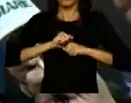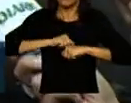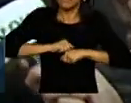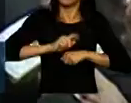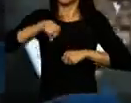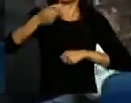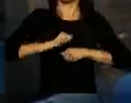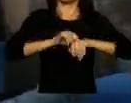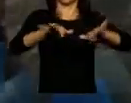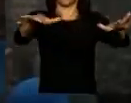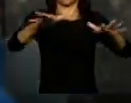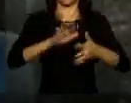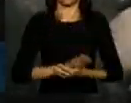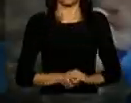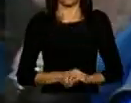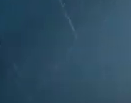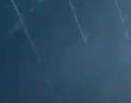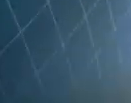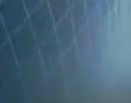e